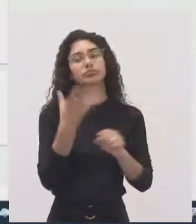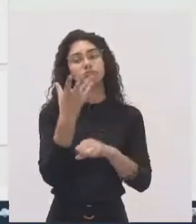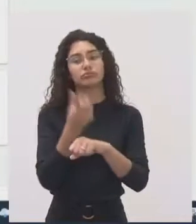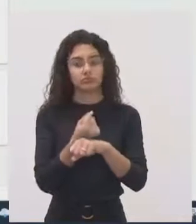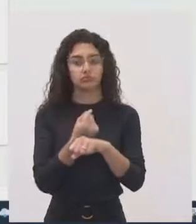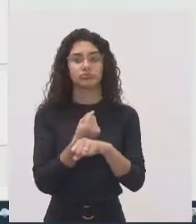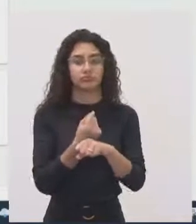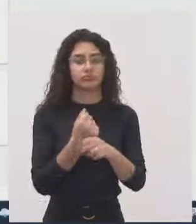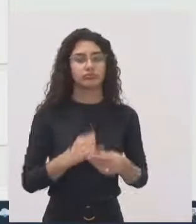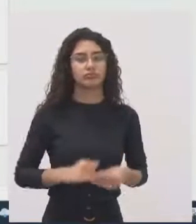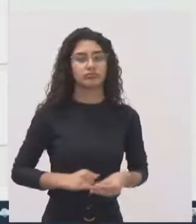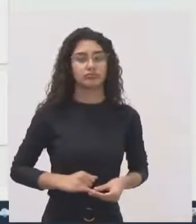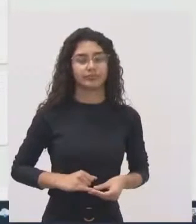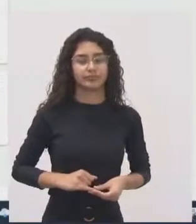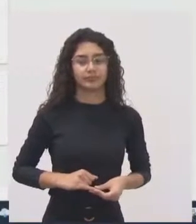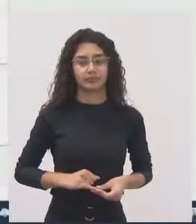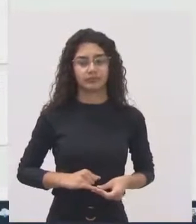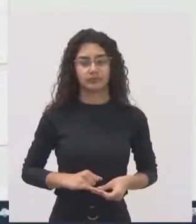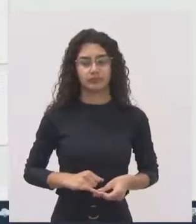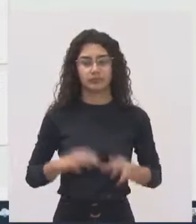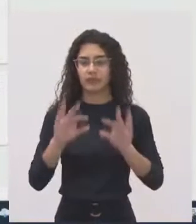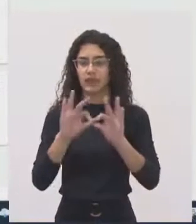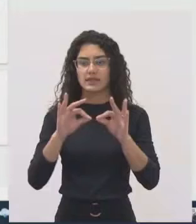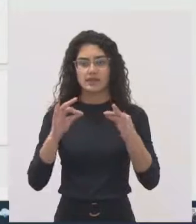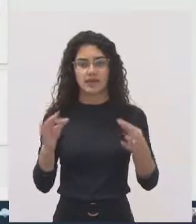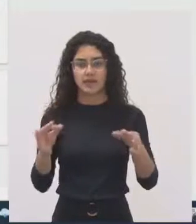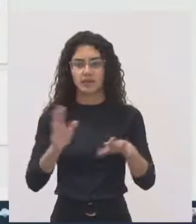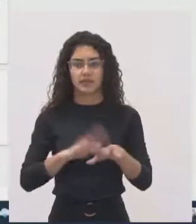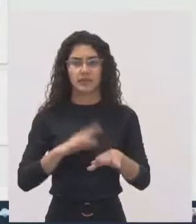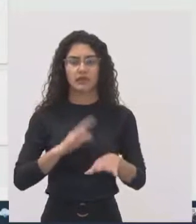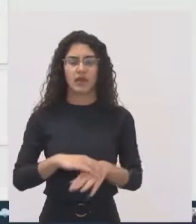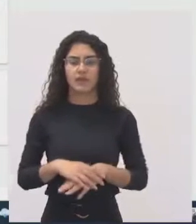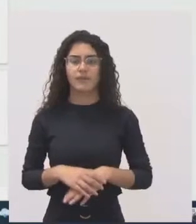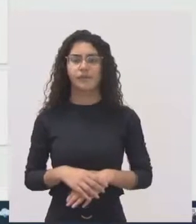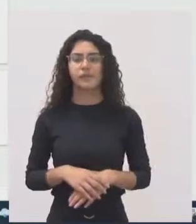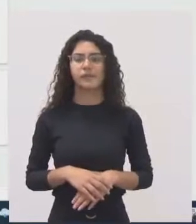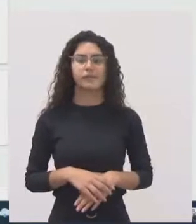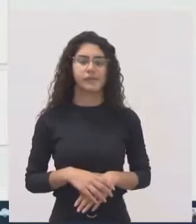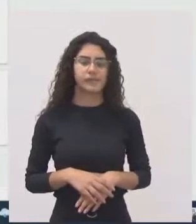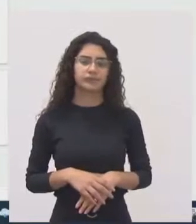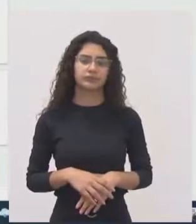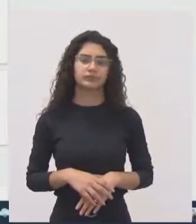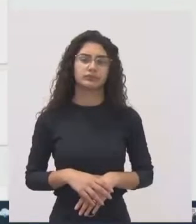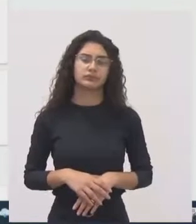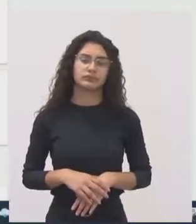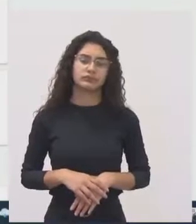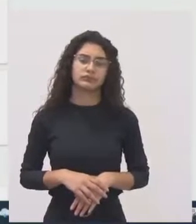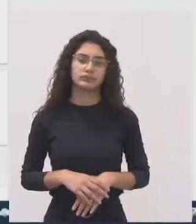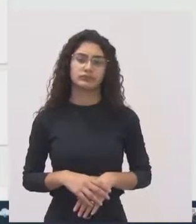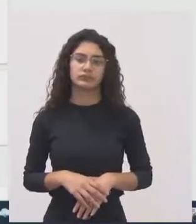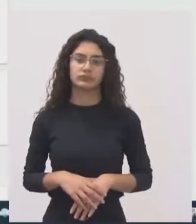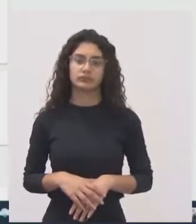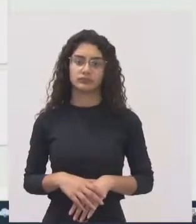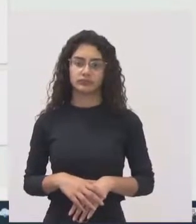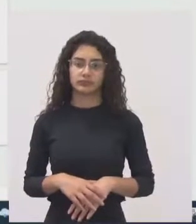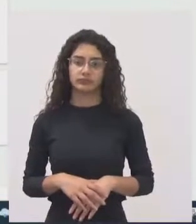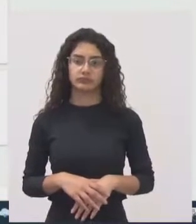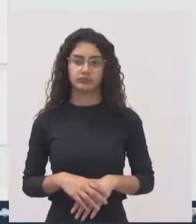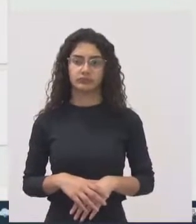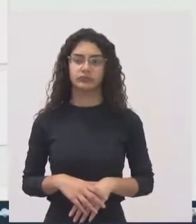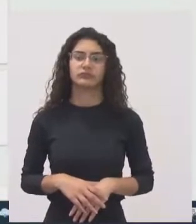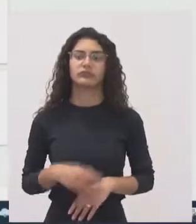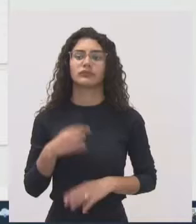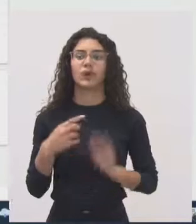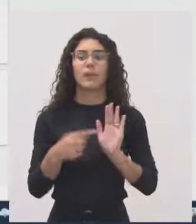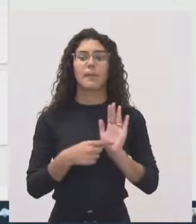instalação. É bem simples aí, pessoal. É só ir... passando para frente, né? Passando